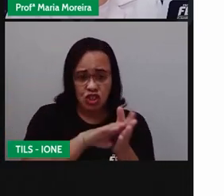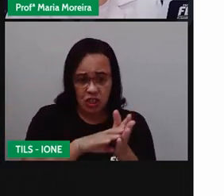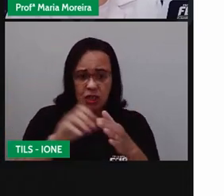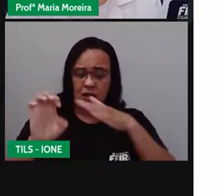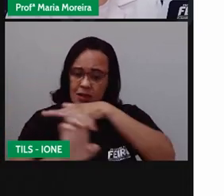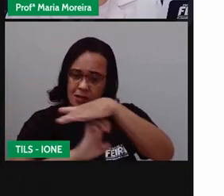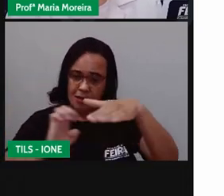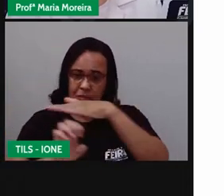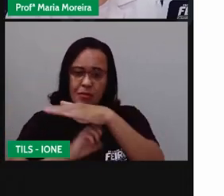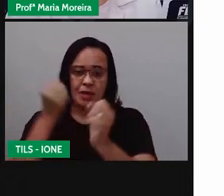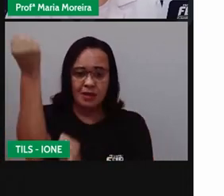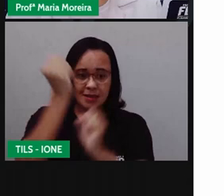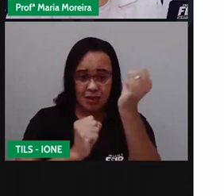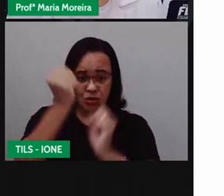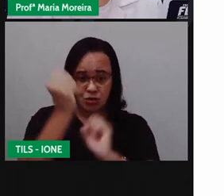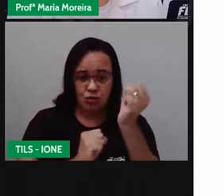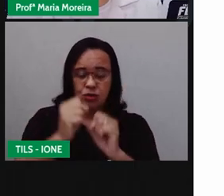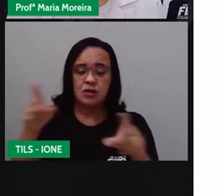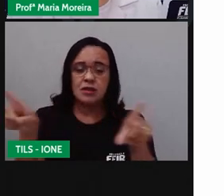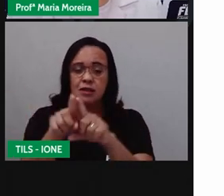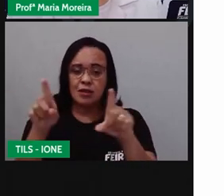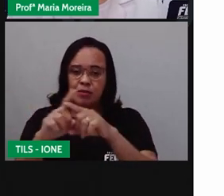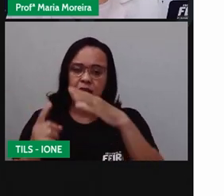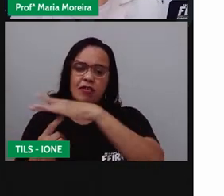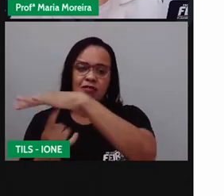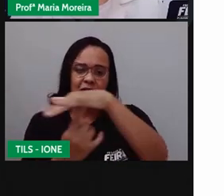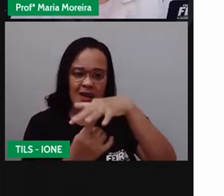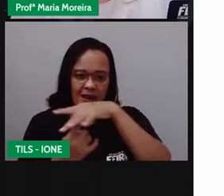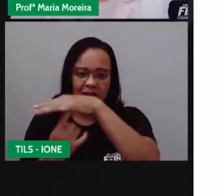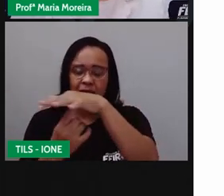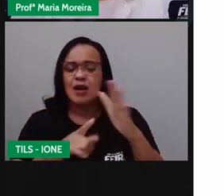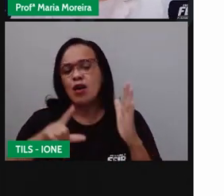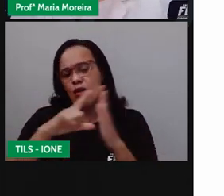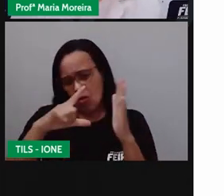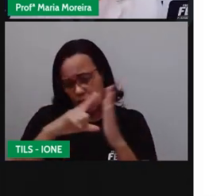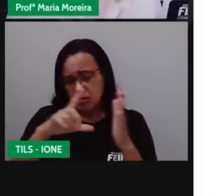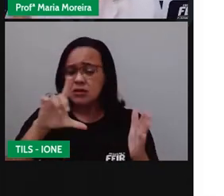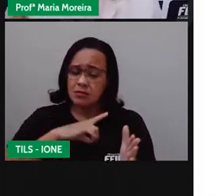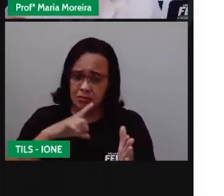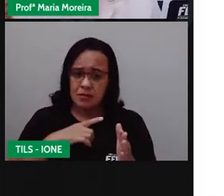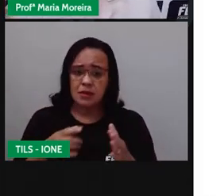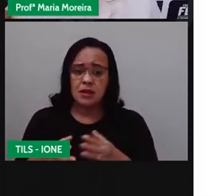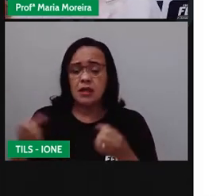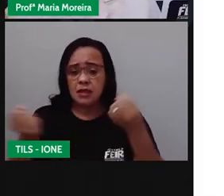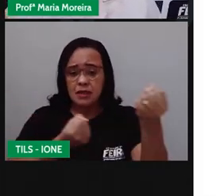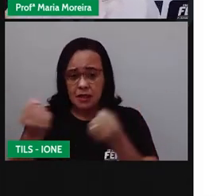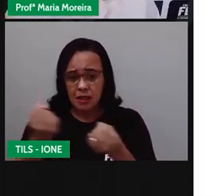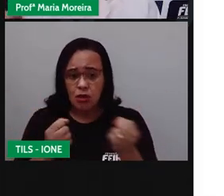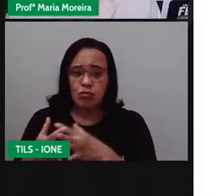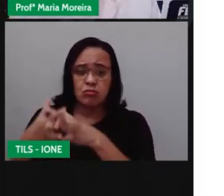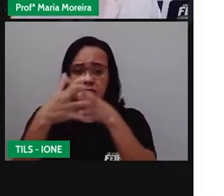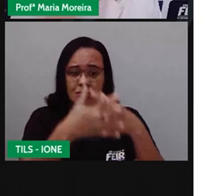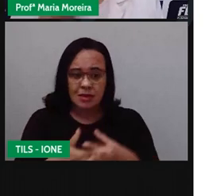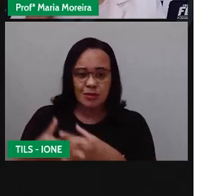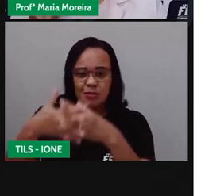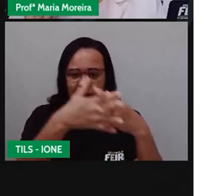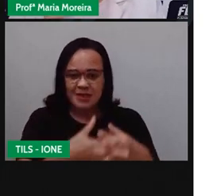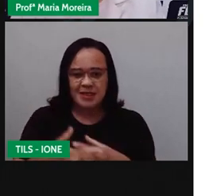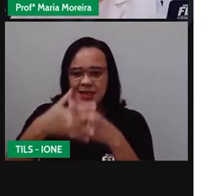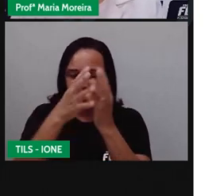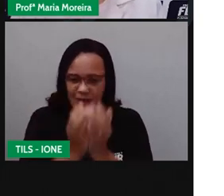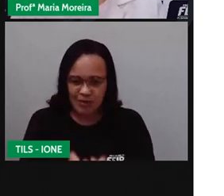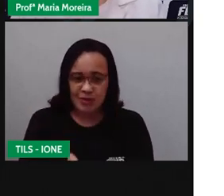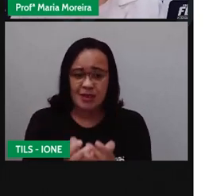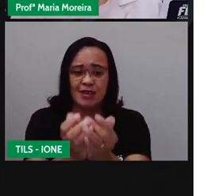aos supermercados, às quitandas, às lojas. Então, olha só, caminhões, navios, trens, aviões, tudo isso